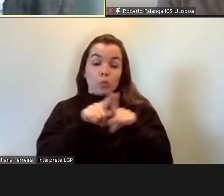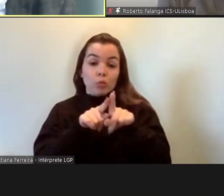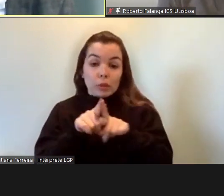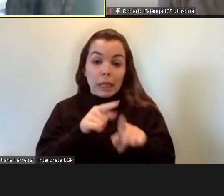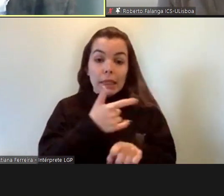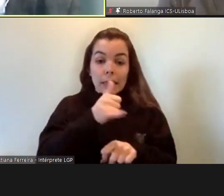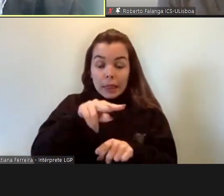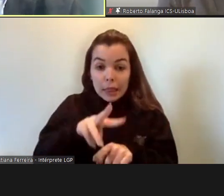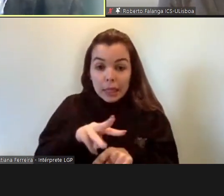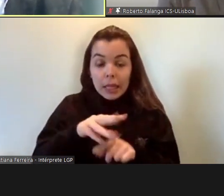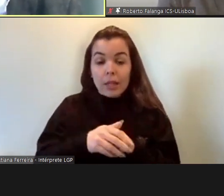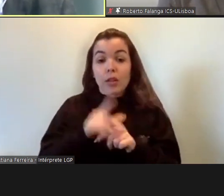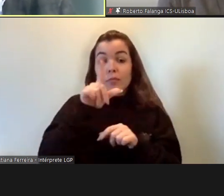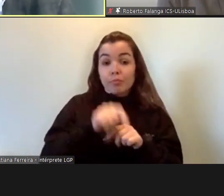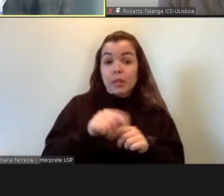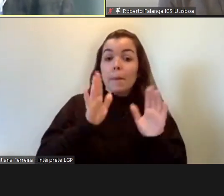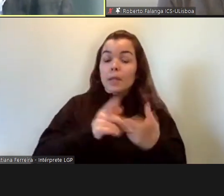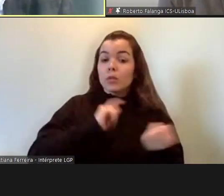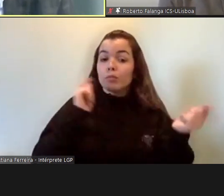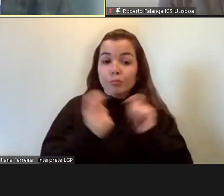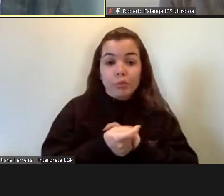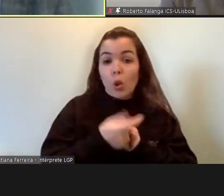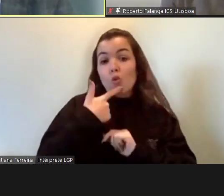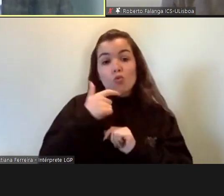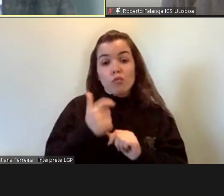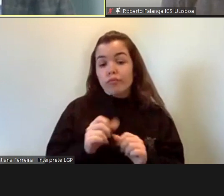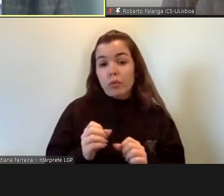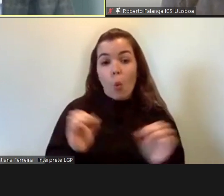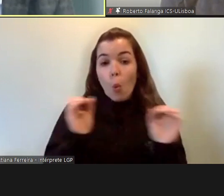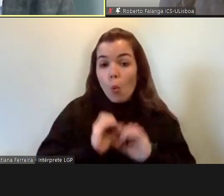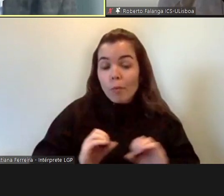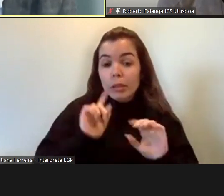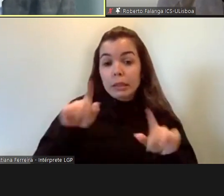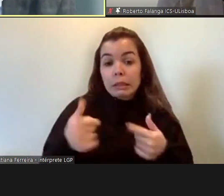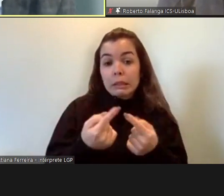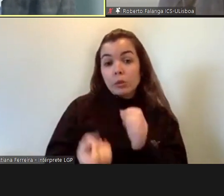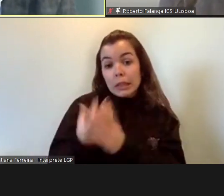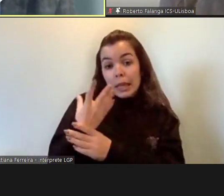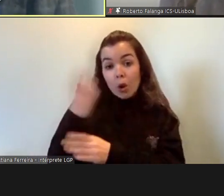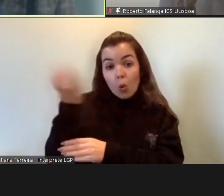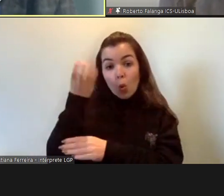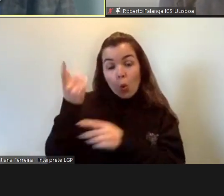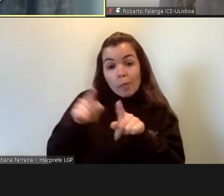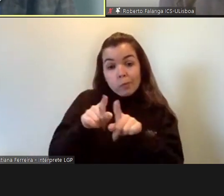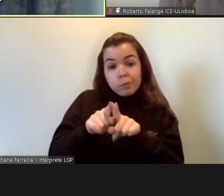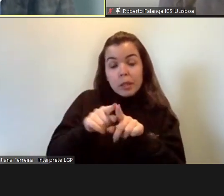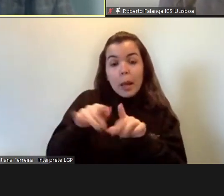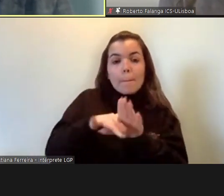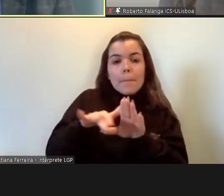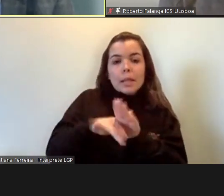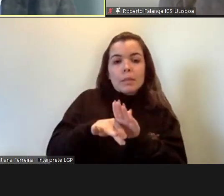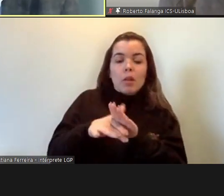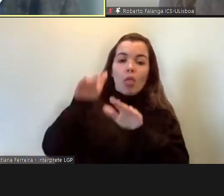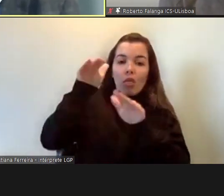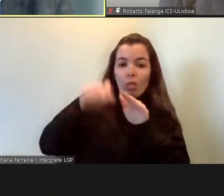there is no alternative, temos que fazer porque não há alternativa. Ora, tudo isso acaba por criar uma cultura de menos participação eleitoral, porque se